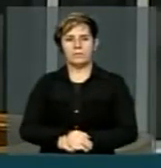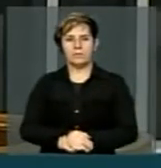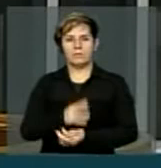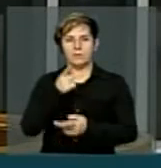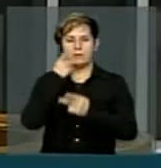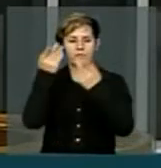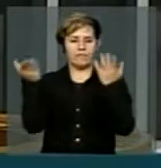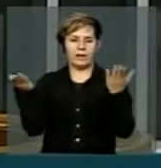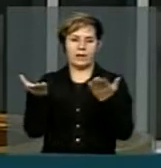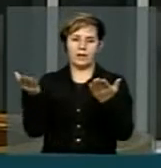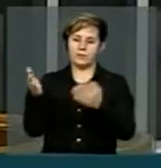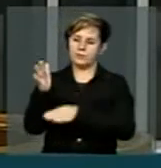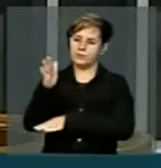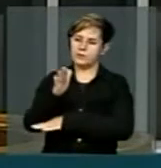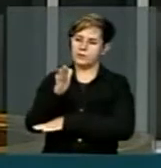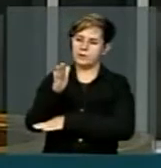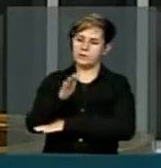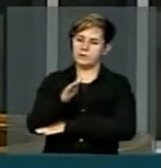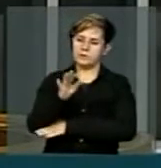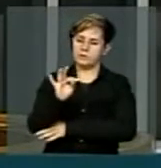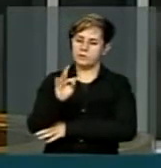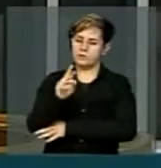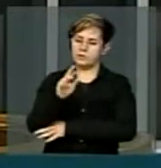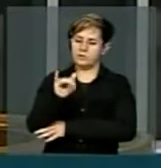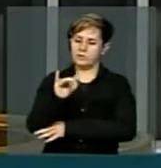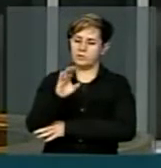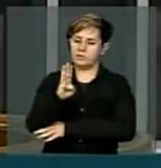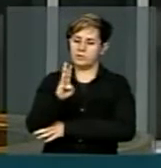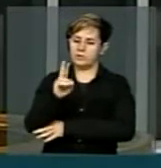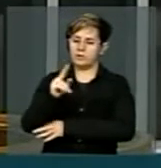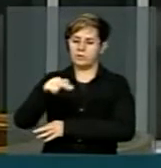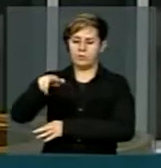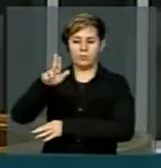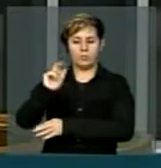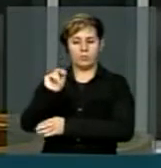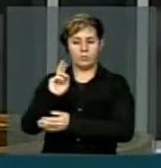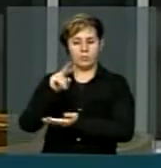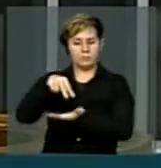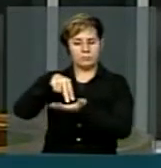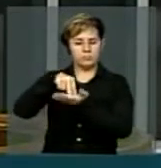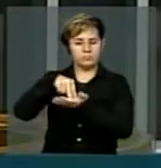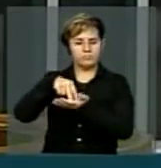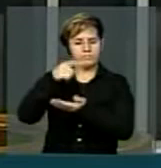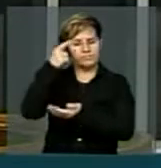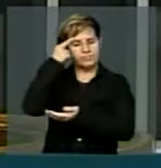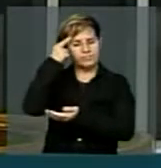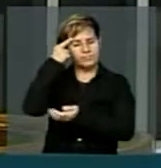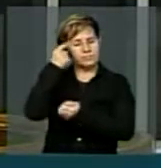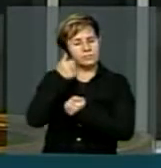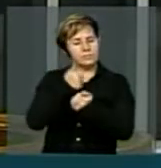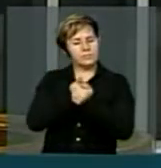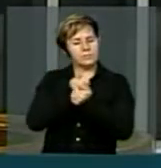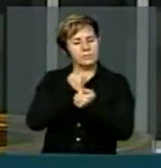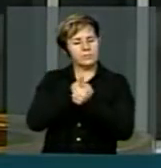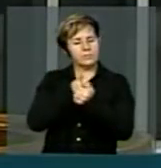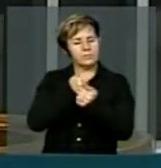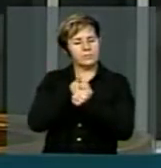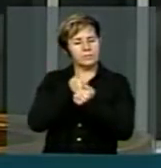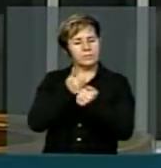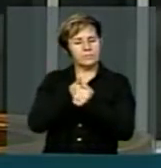trazer a essa tribuna, senhor presidente, uma breve reflexão e